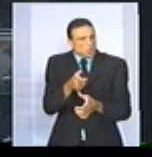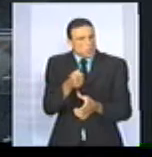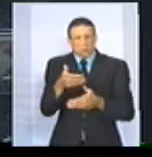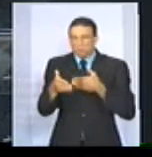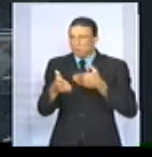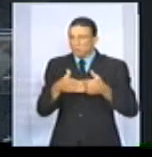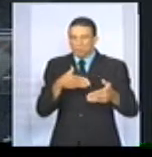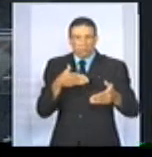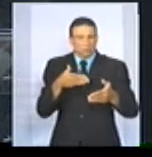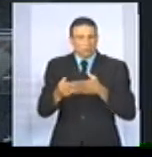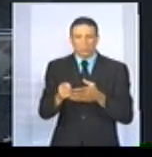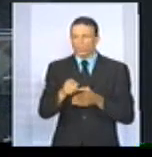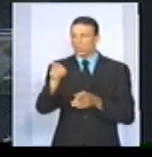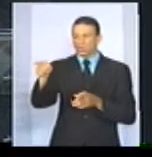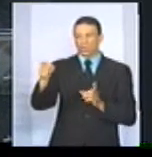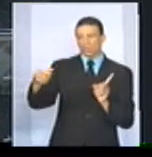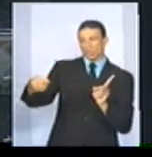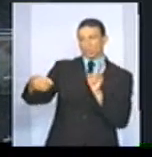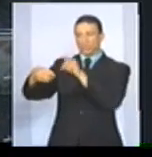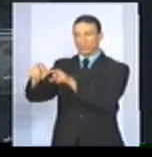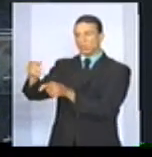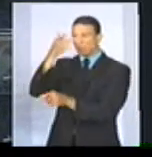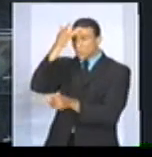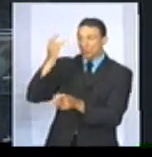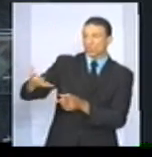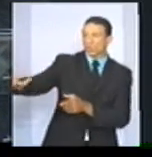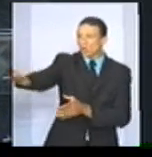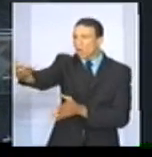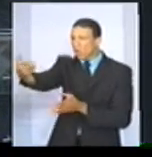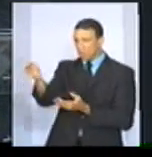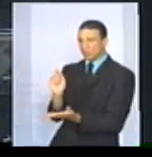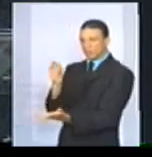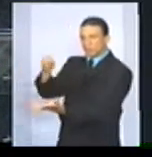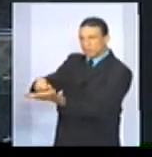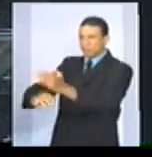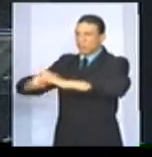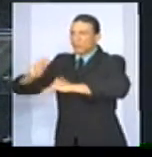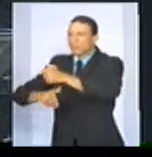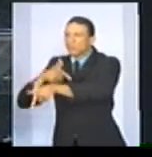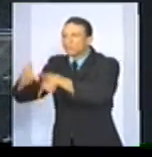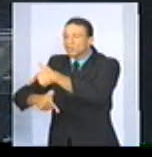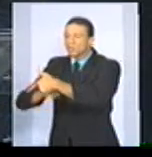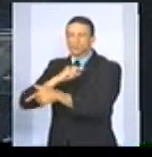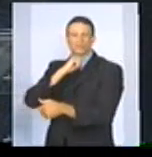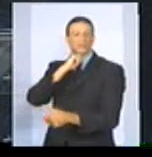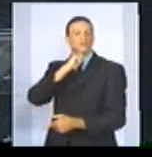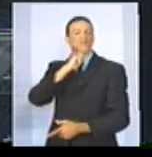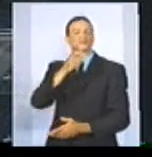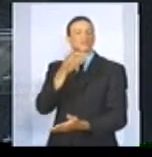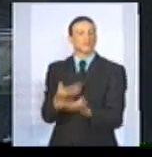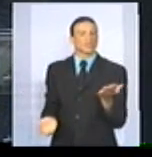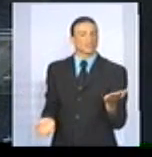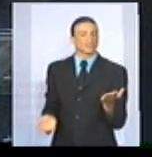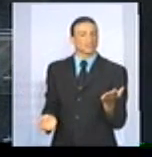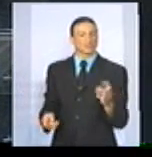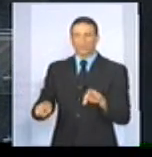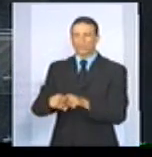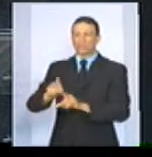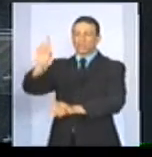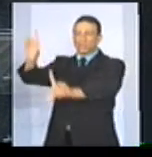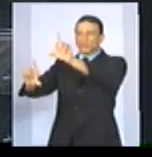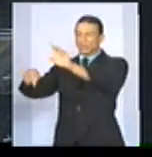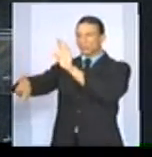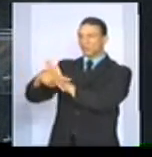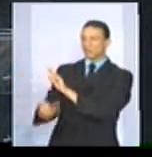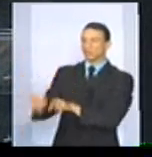telecomunicação, não poderá contratar talentos brasileiros. Não poderá contratar eventos de interesse